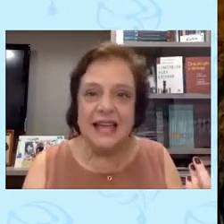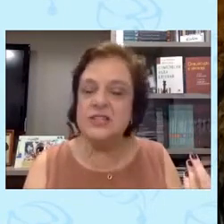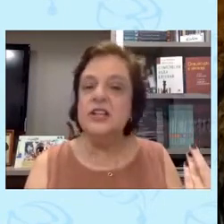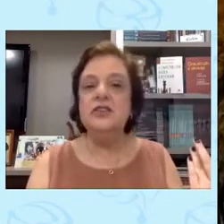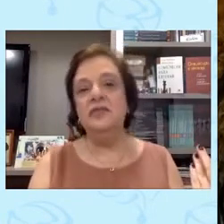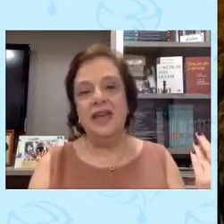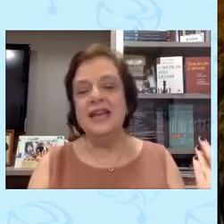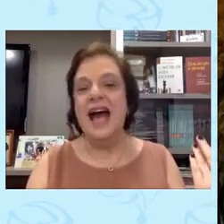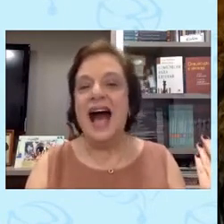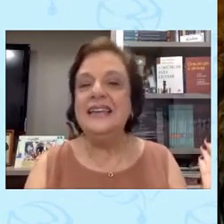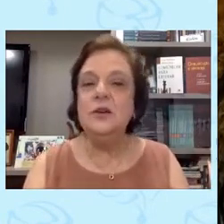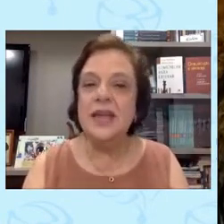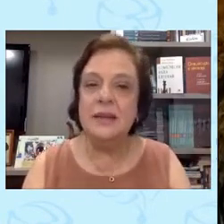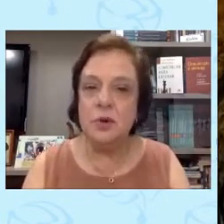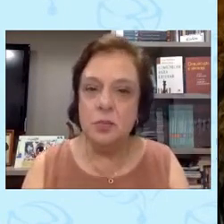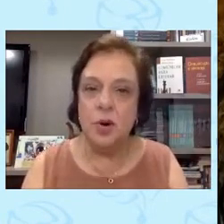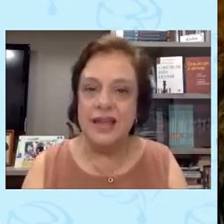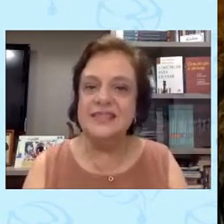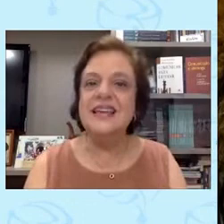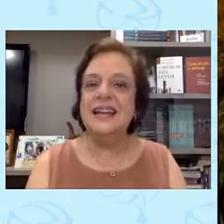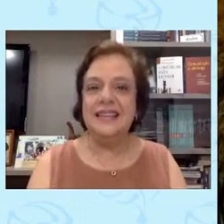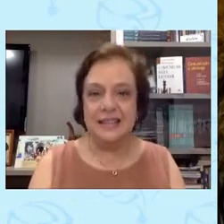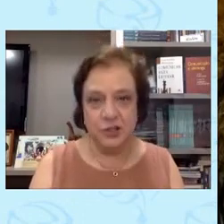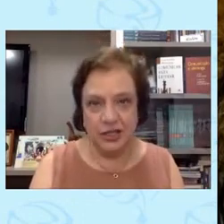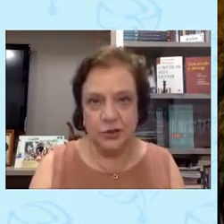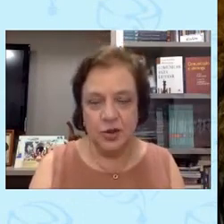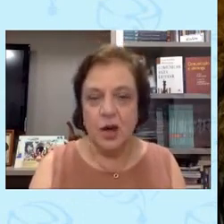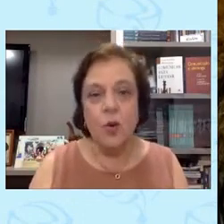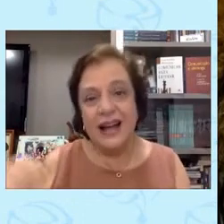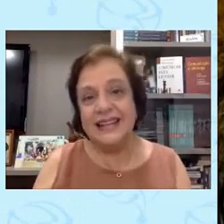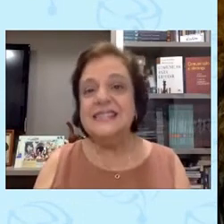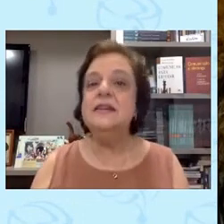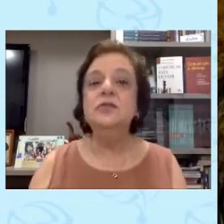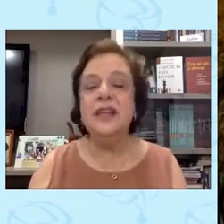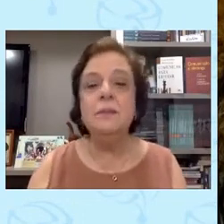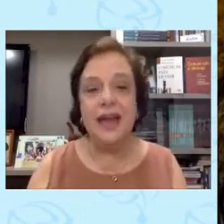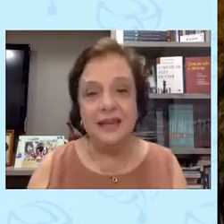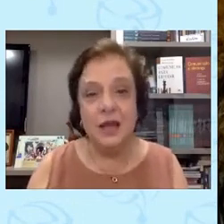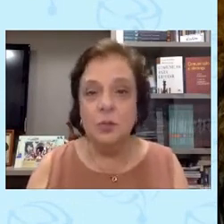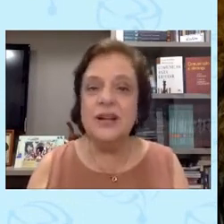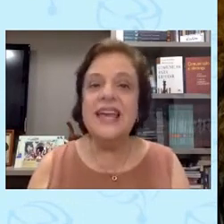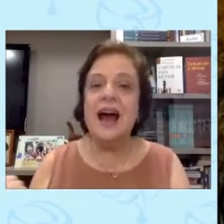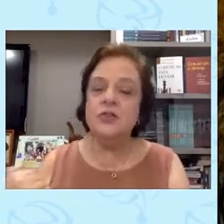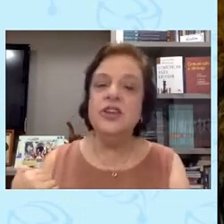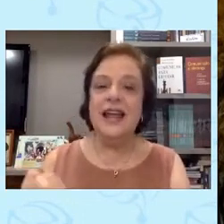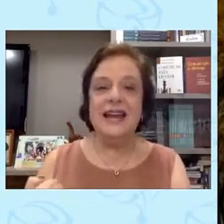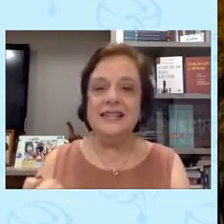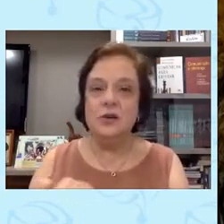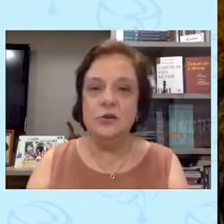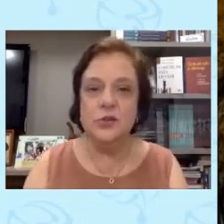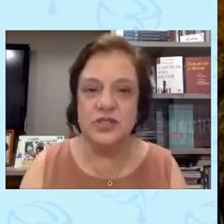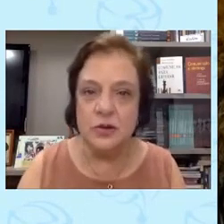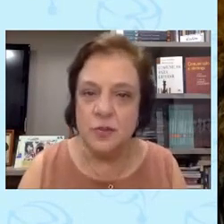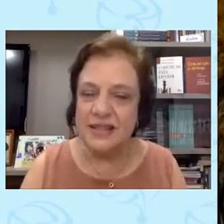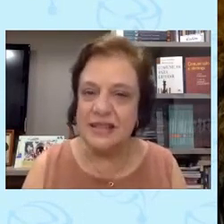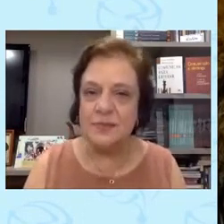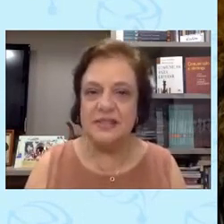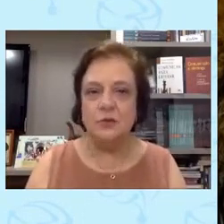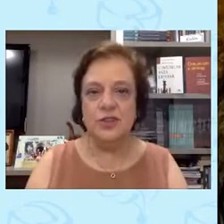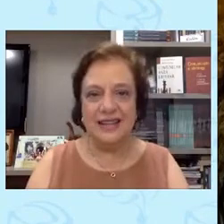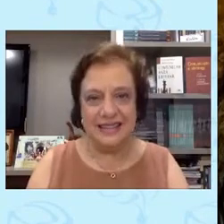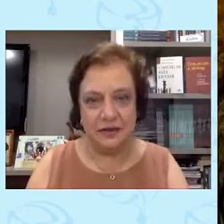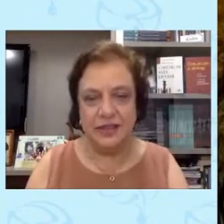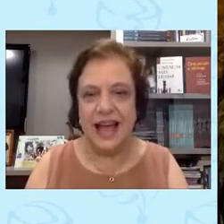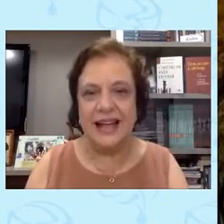deixa de ver aquilo que ele propõe ser atendido, o agressivo também. Porque ao gerar essa construção de